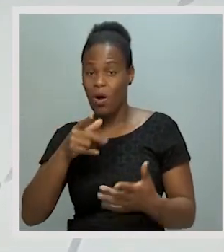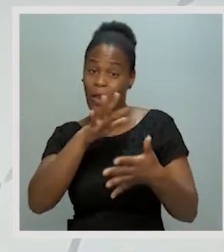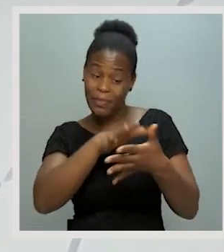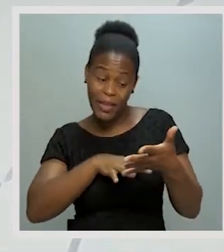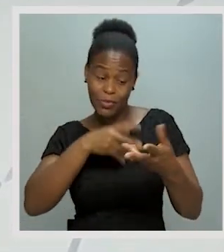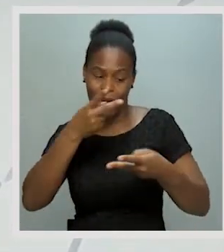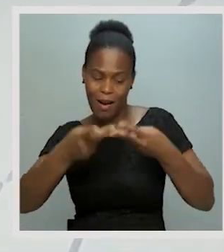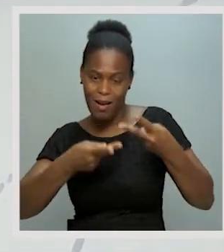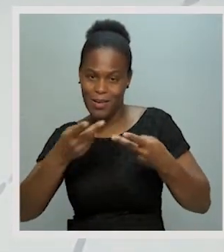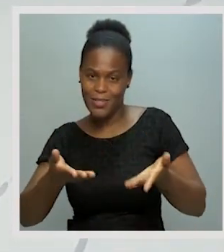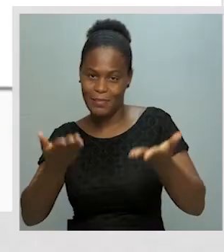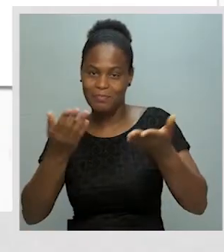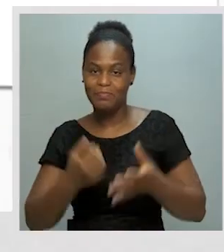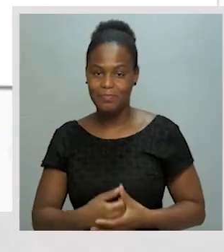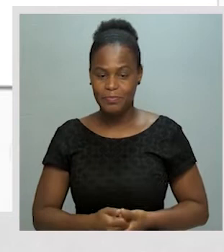texto.